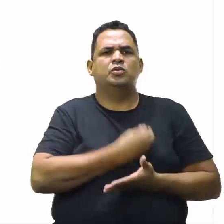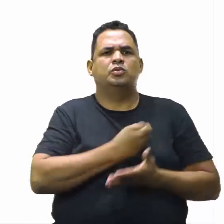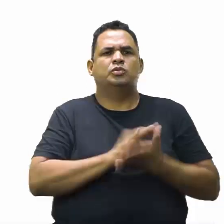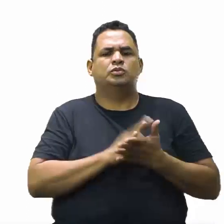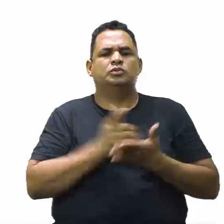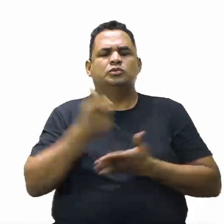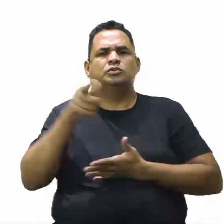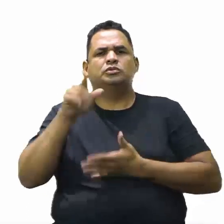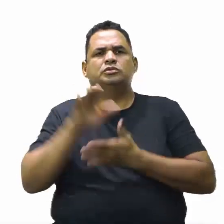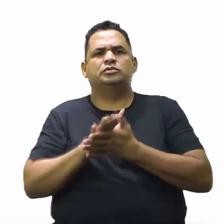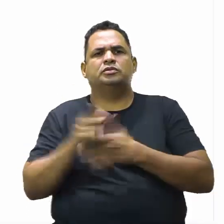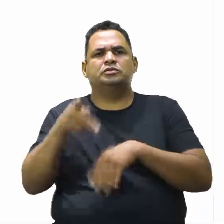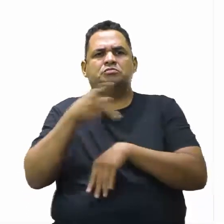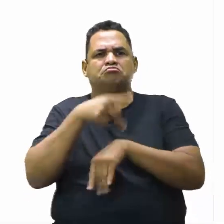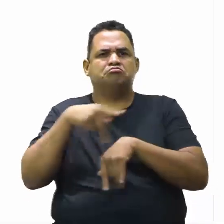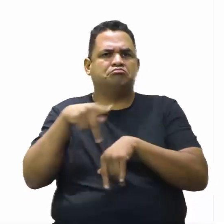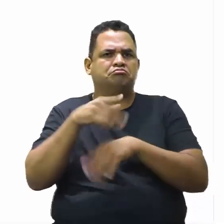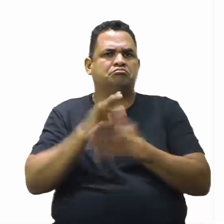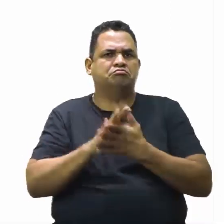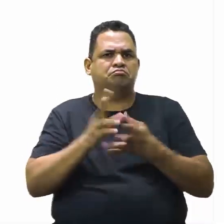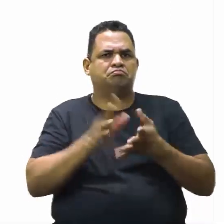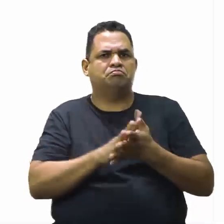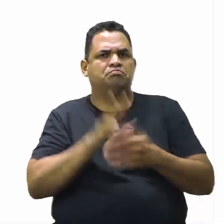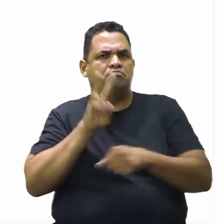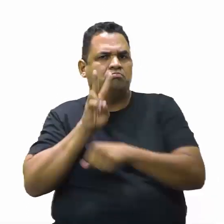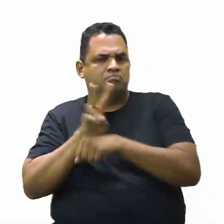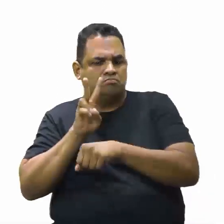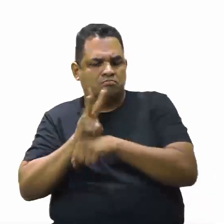grupos multinacionais que